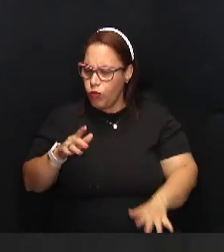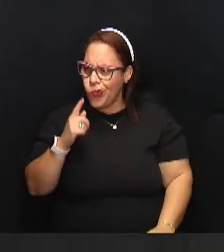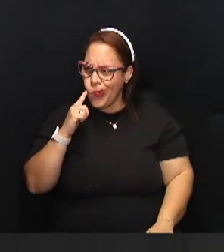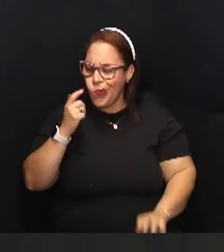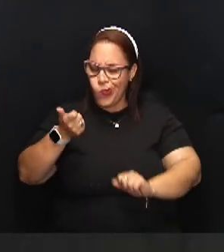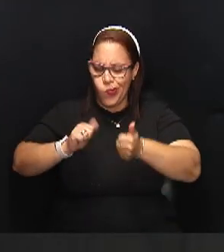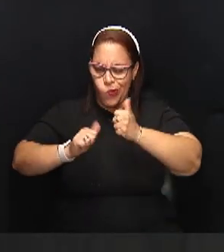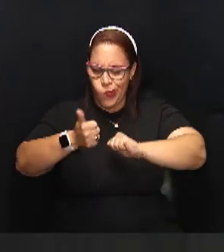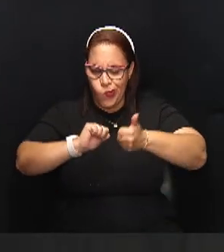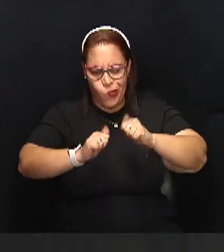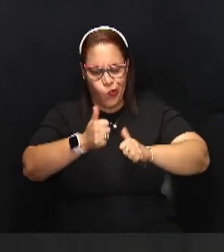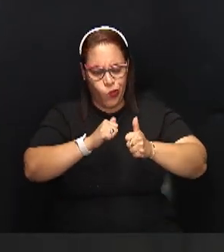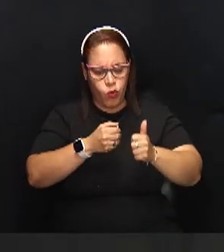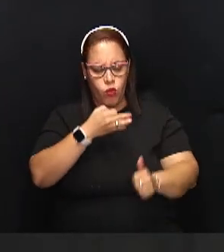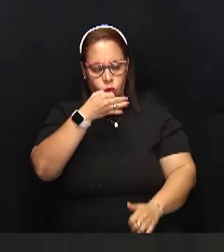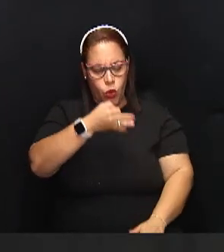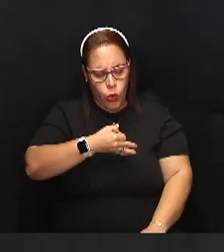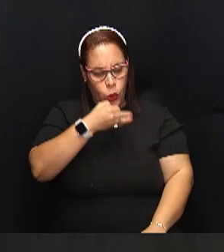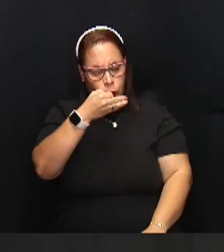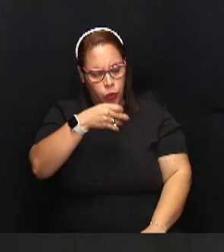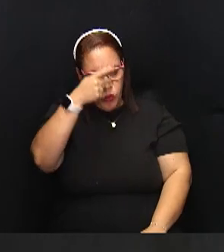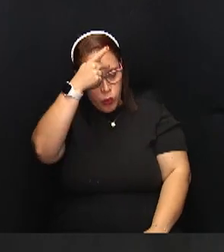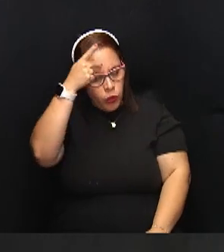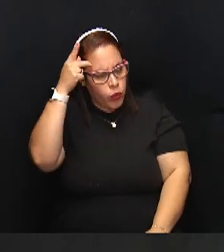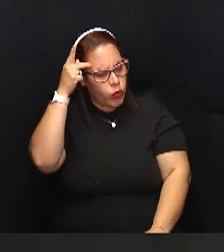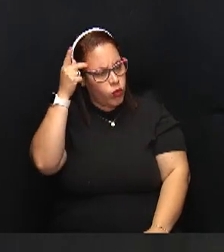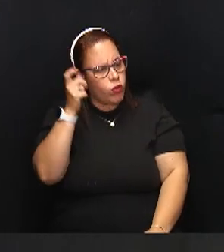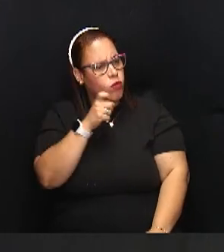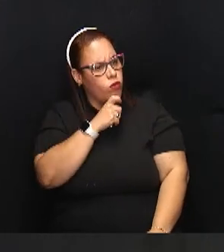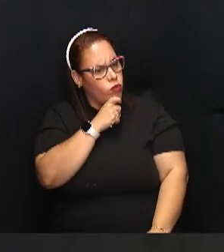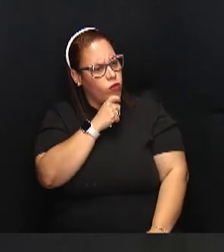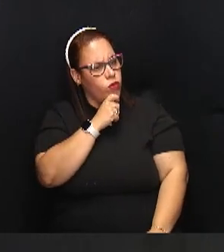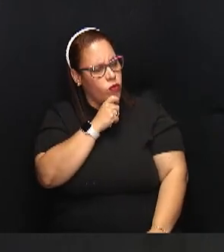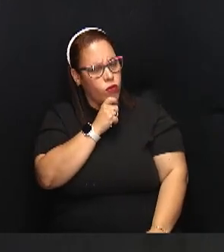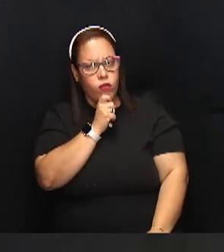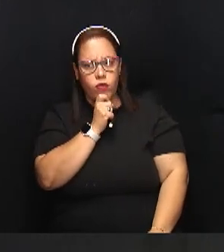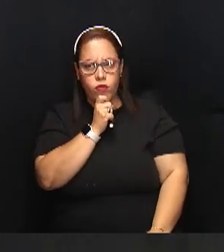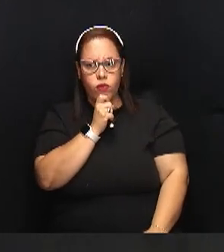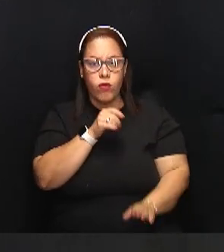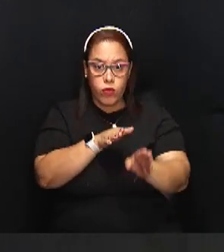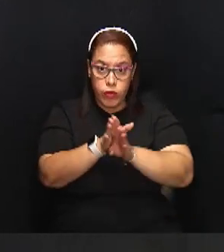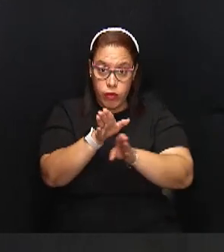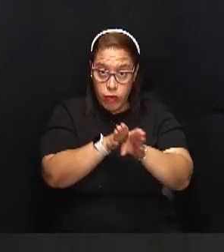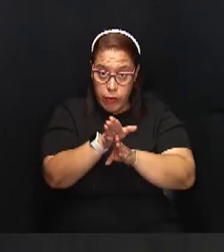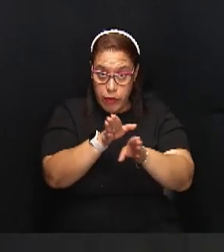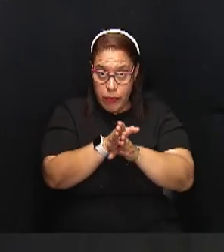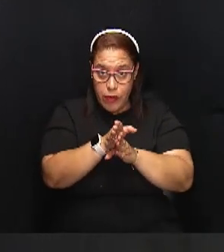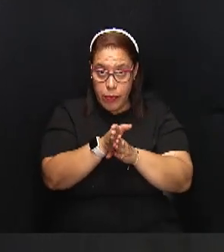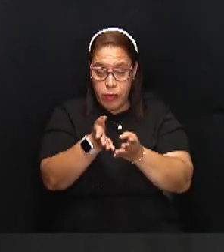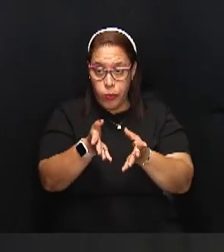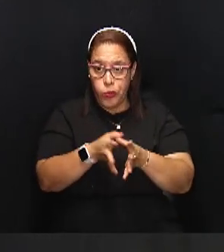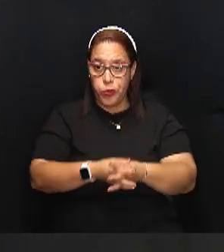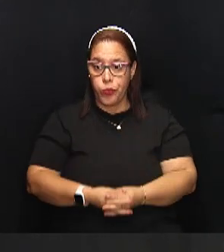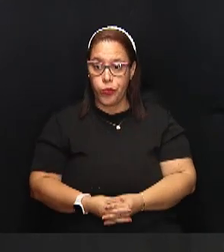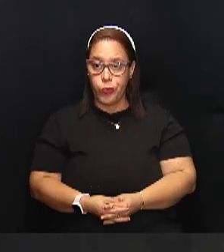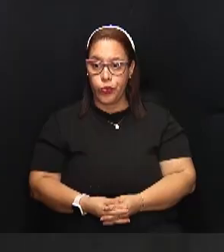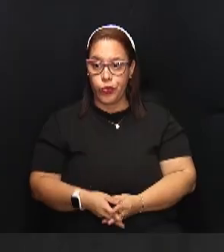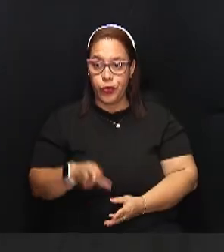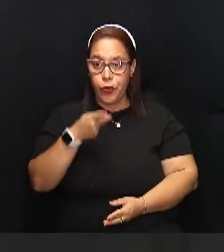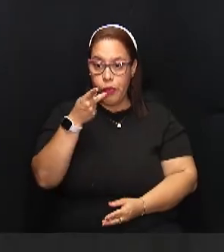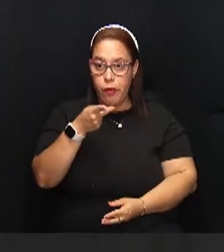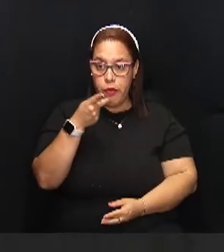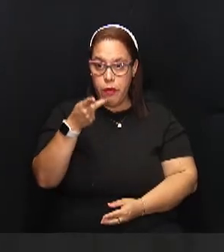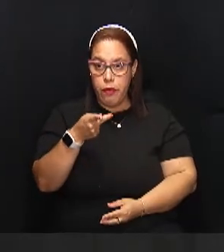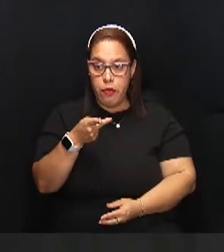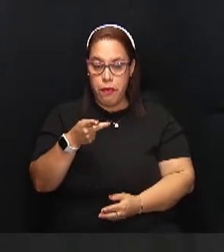analisar dentro dos pareceres das pessoas que foram, dos membros que foram indicados para exarar o parecer.